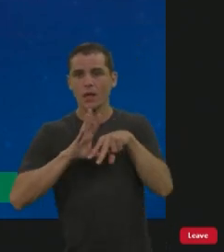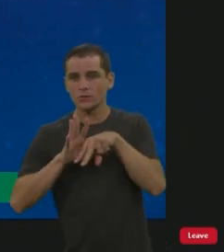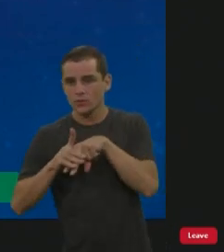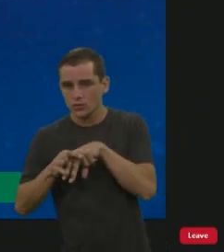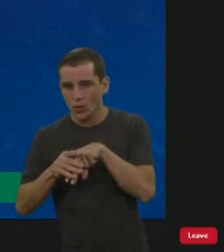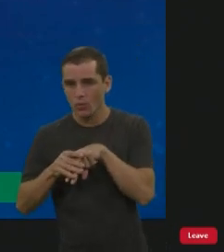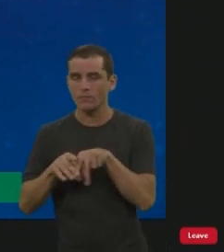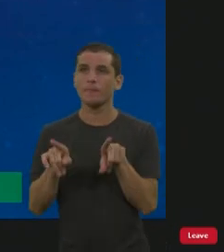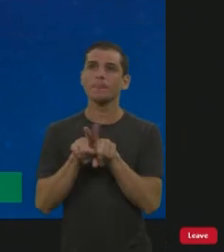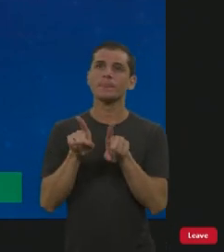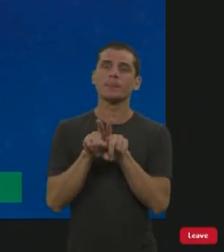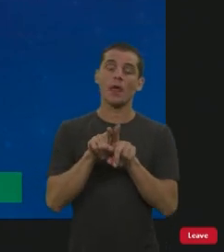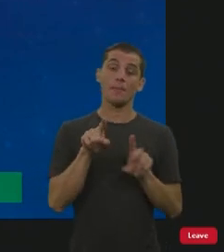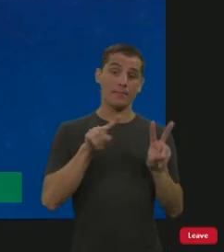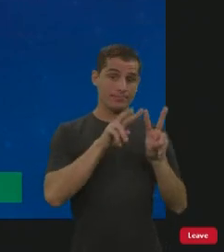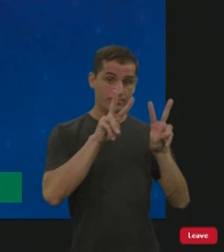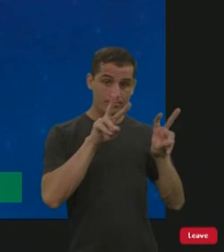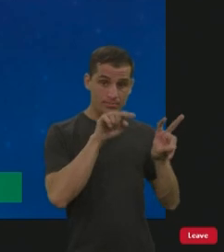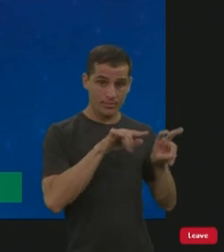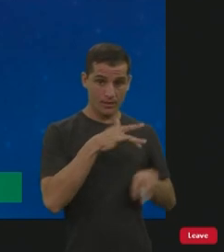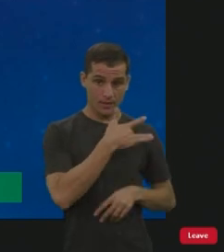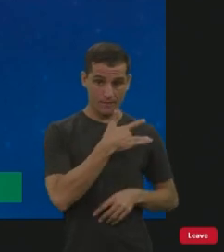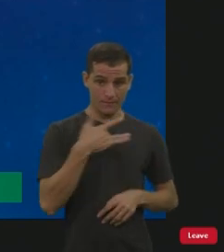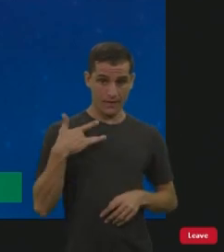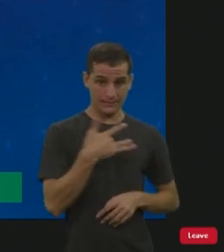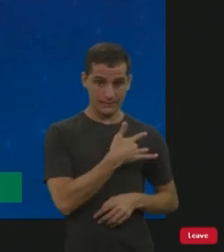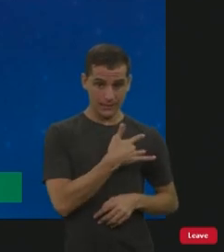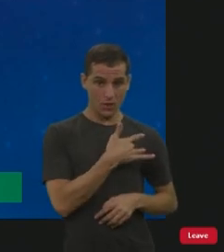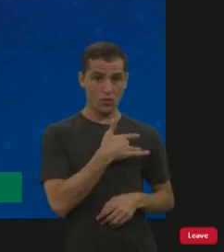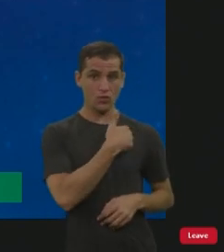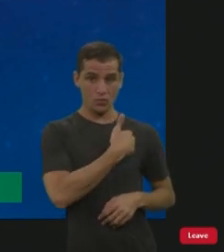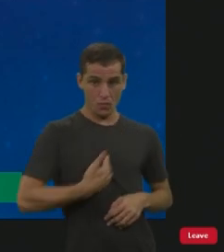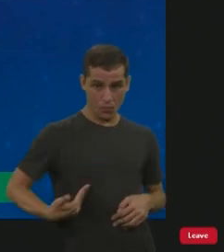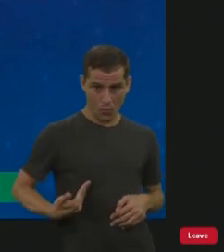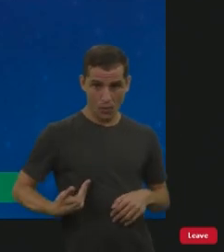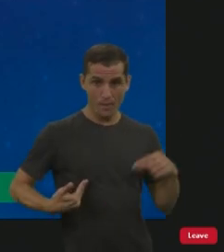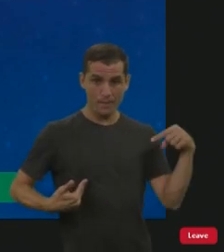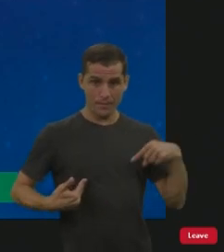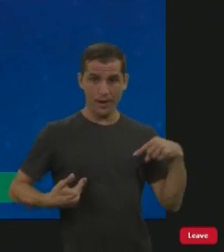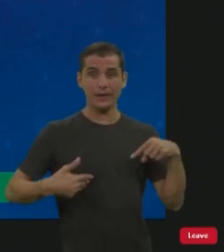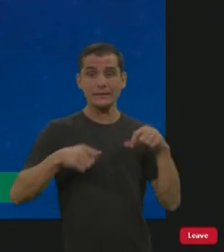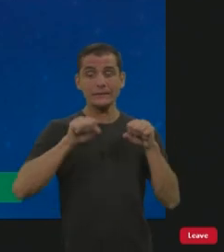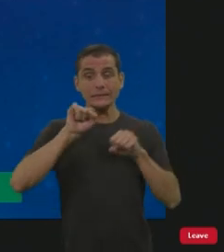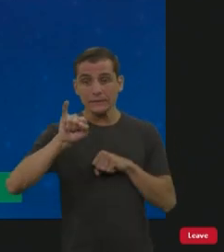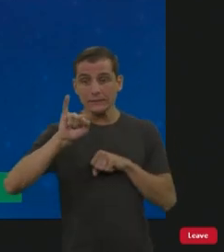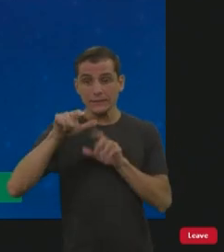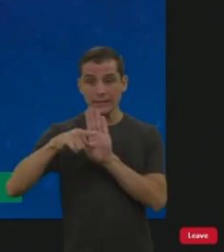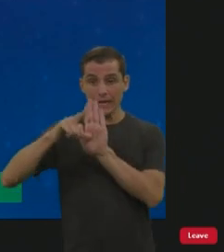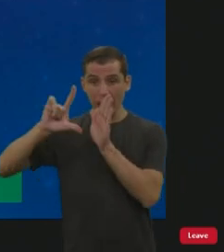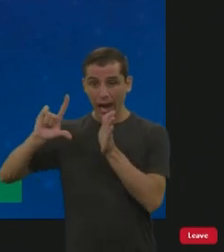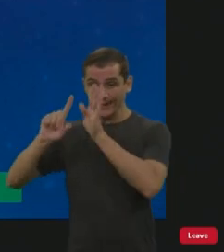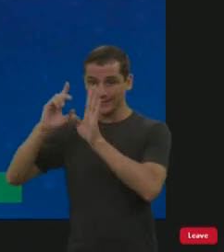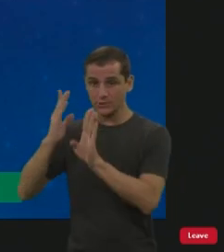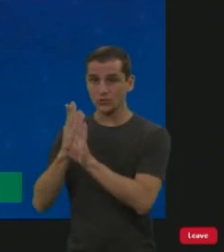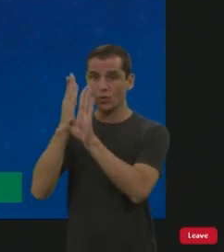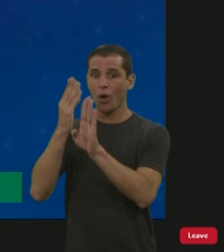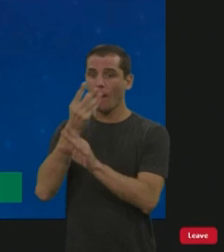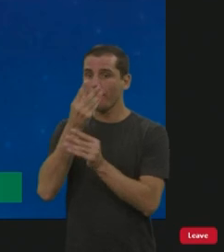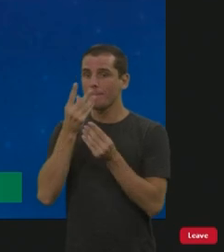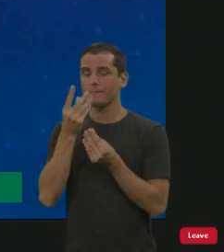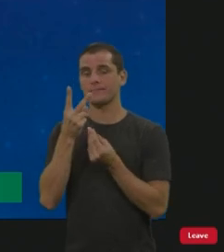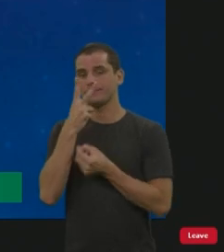pública, isso vai onerar o sistema de saúde de uma maneira muito maior do que se a gente fizer esse